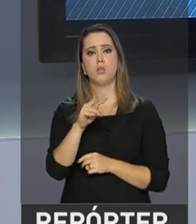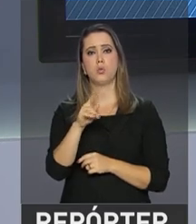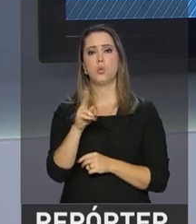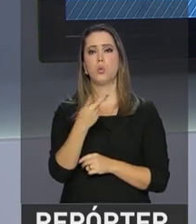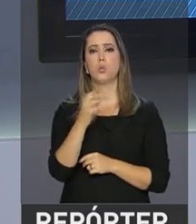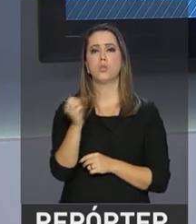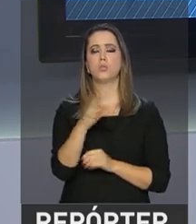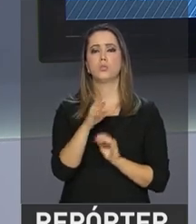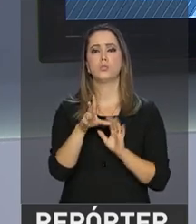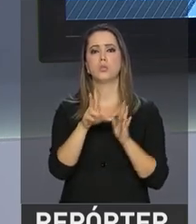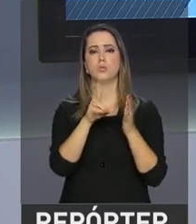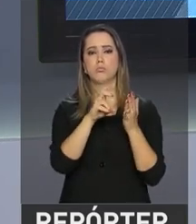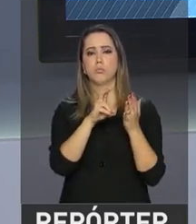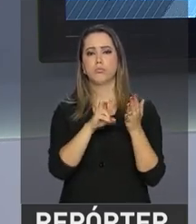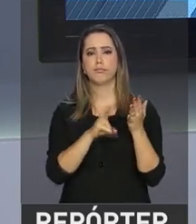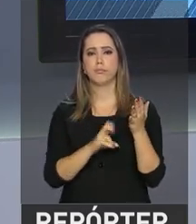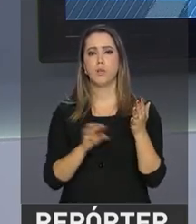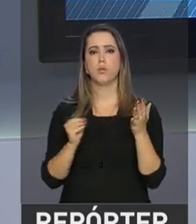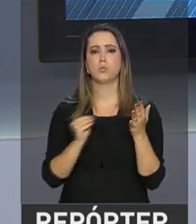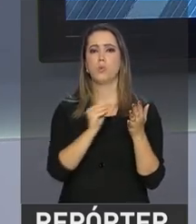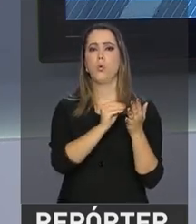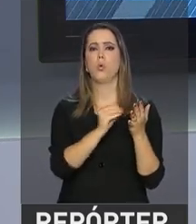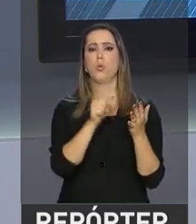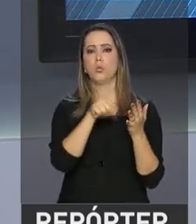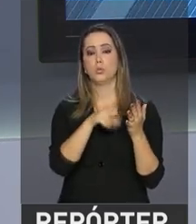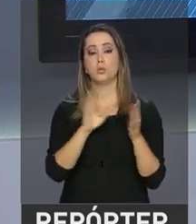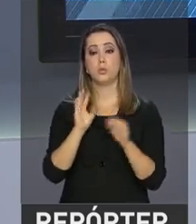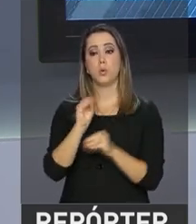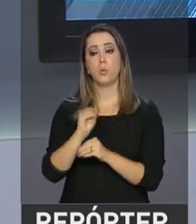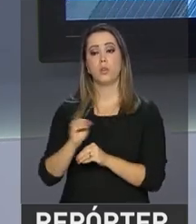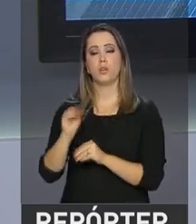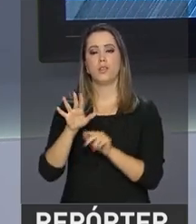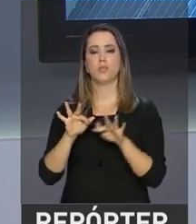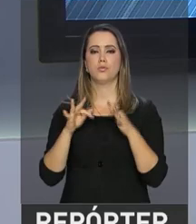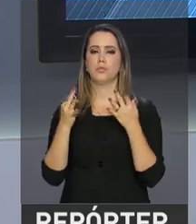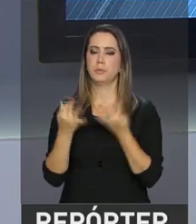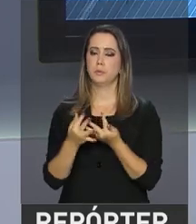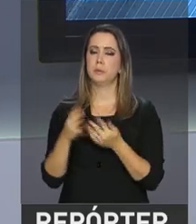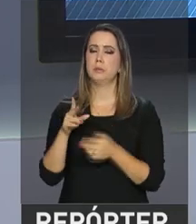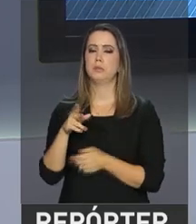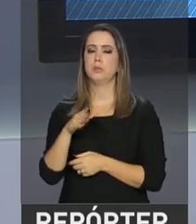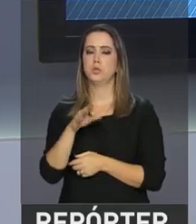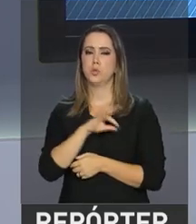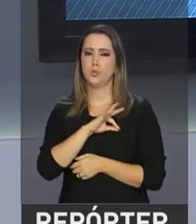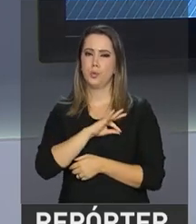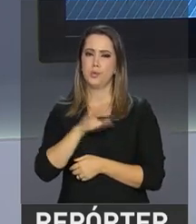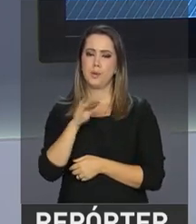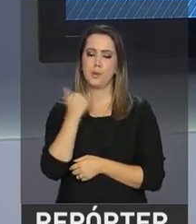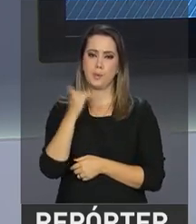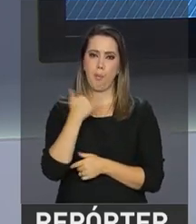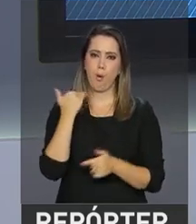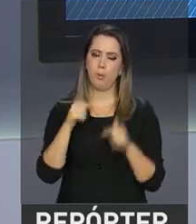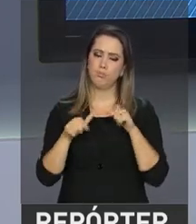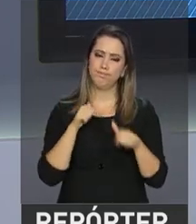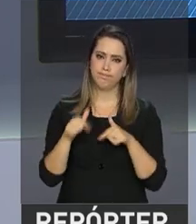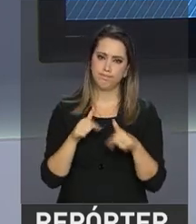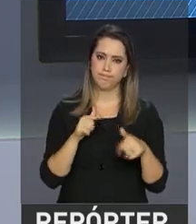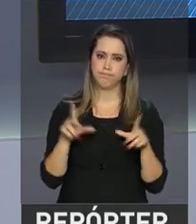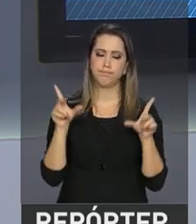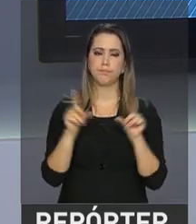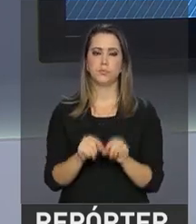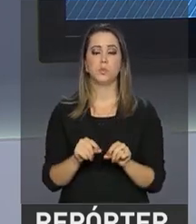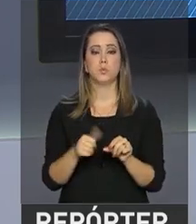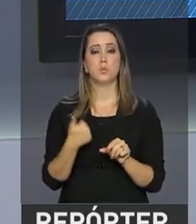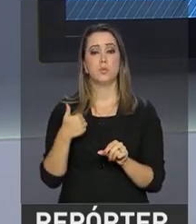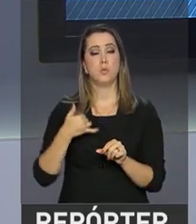nova versão do texto. Foi incluída a pensão integral para famílias de policiais mortos em serviço. O novo texto também reduziu o tempo